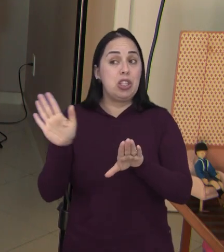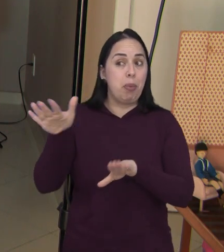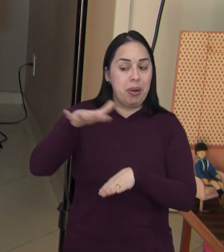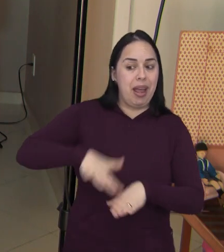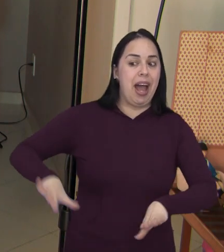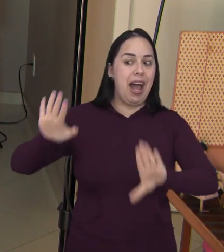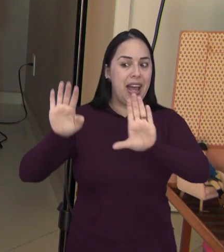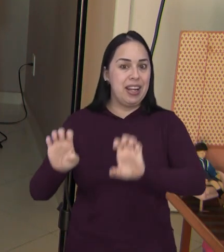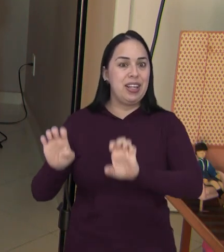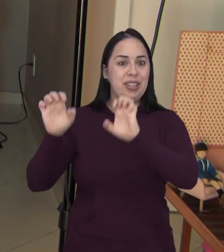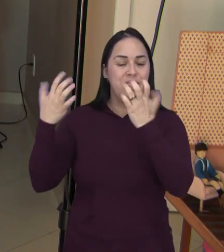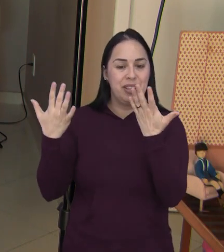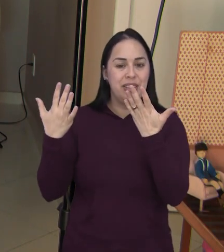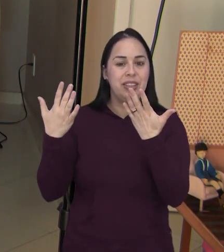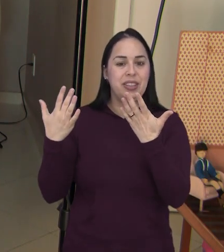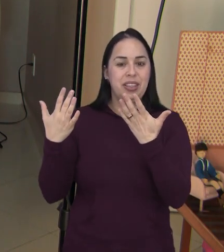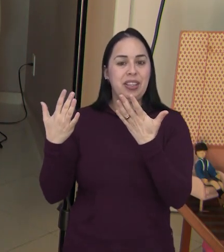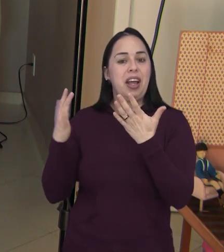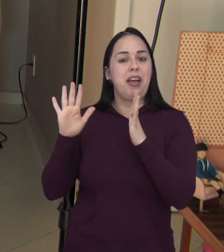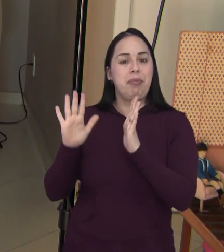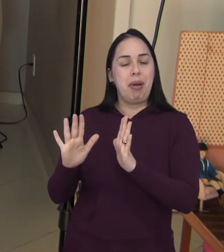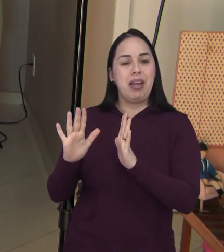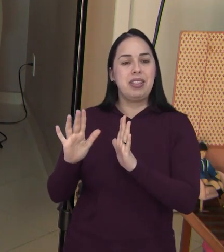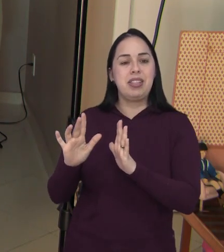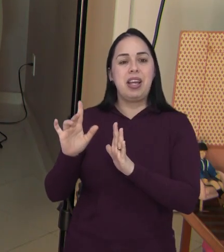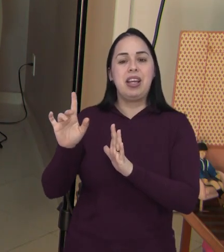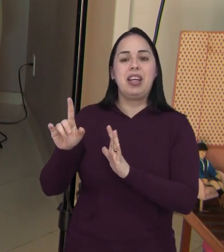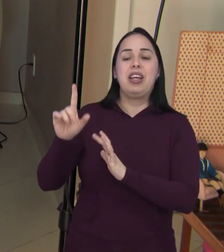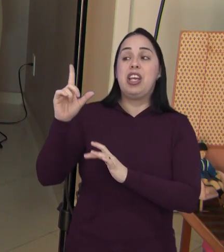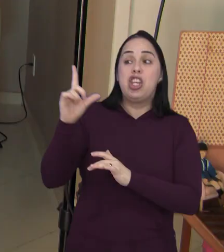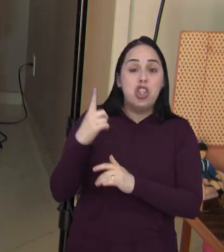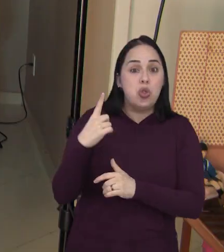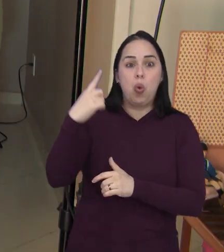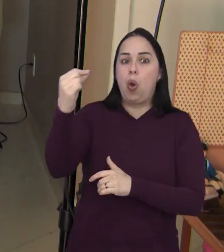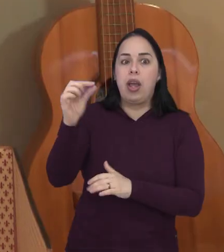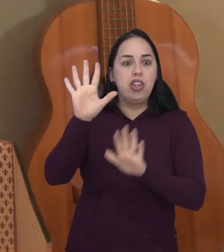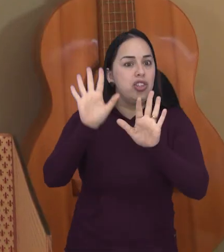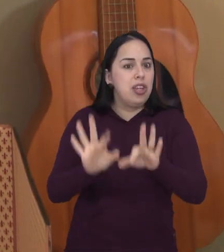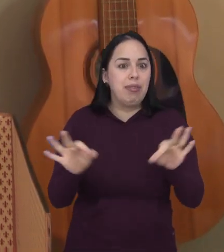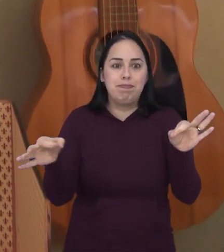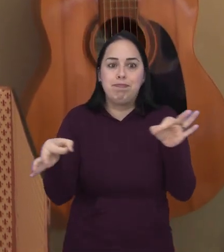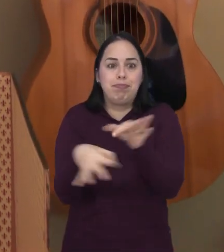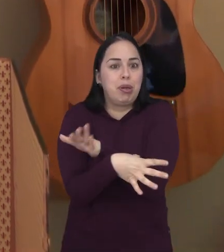perspectiva de festivais, a própria seleção oficial ela já é um prêmio para a gente.